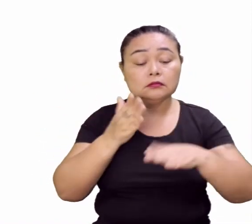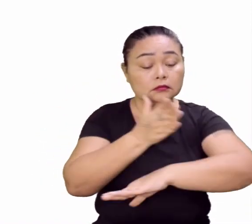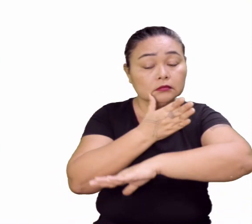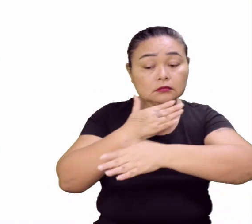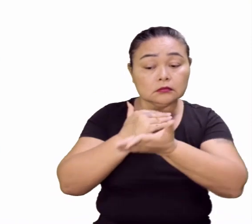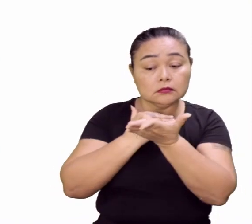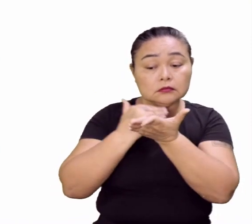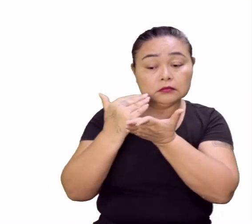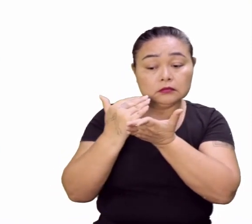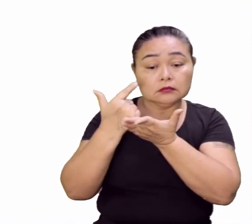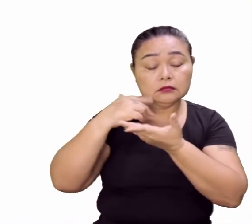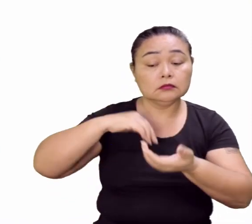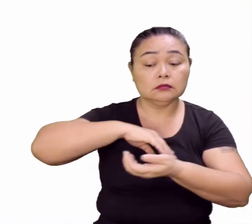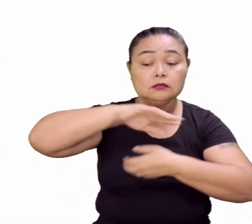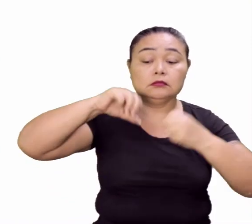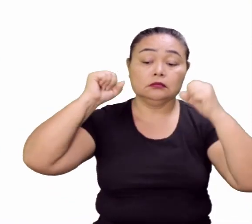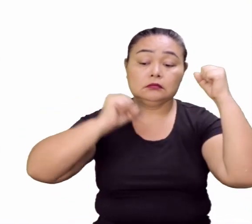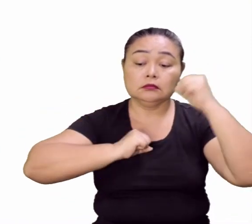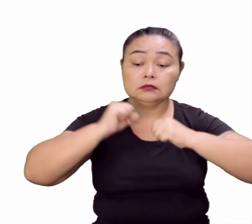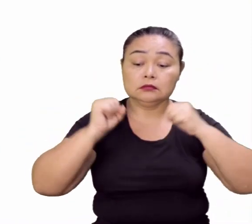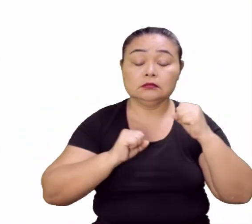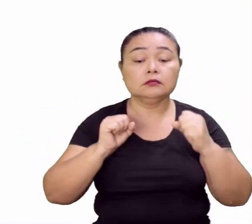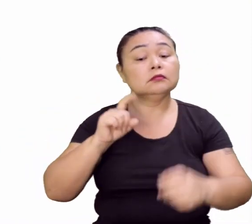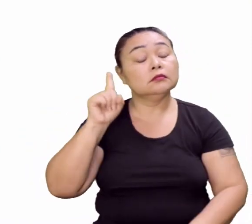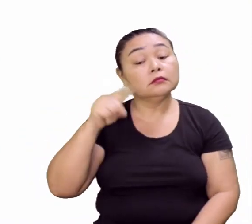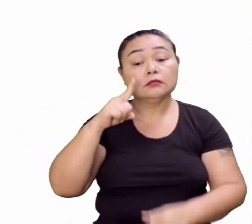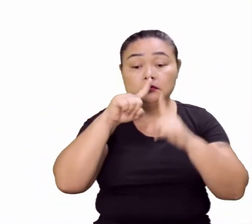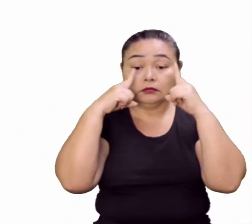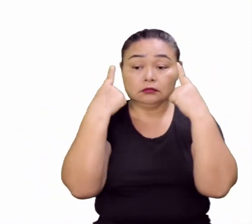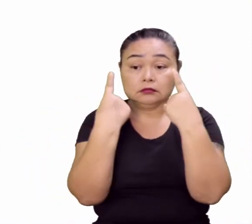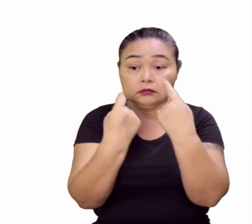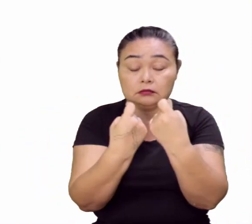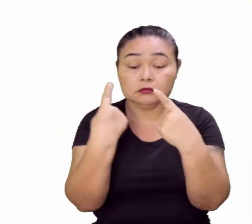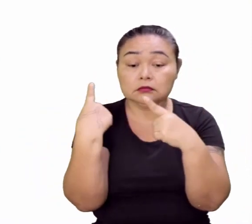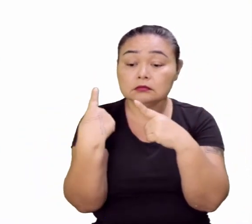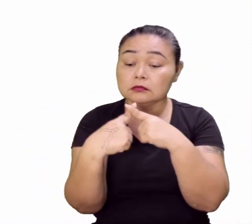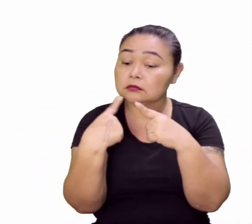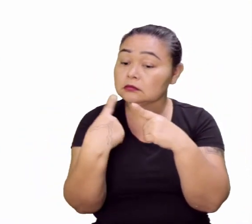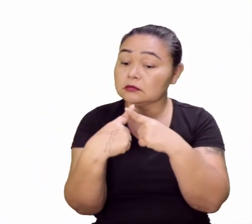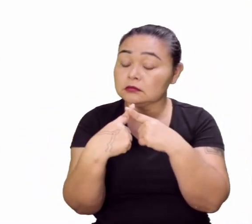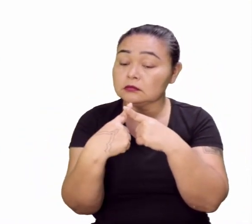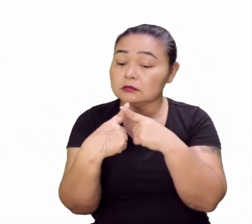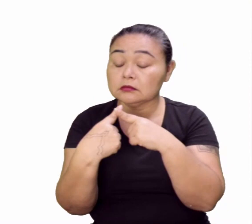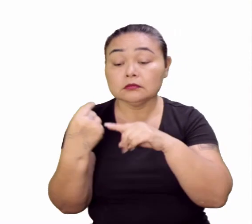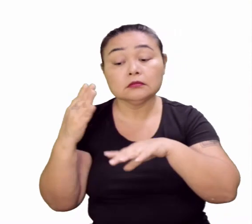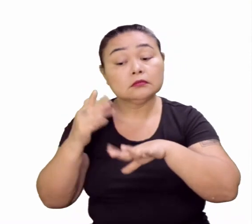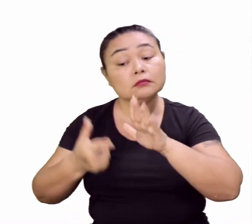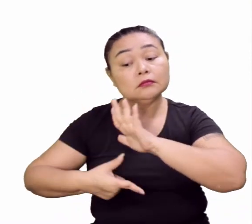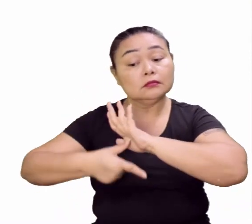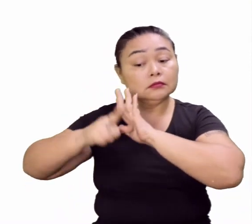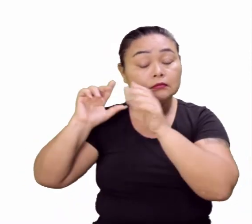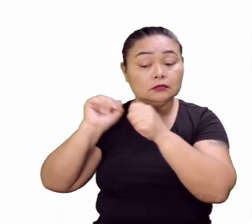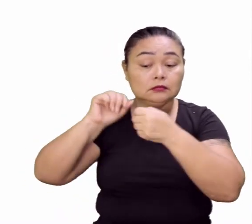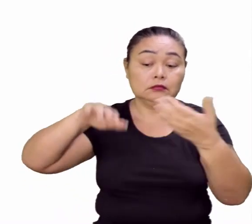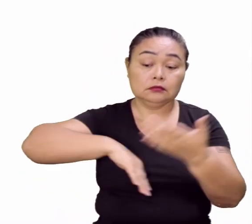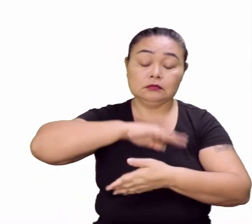início desta Revolução Industrial. Isso é bem interessante porque antes da Revolução Industrial a